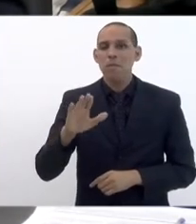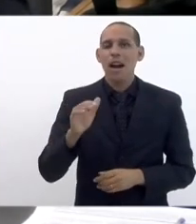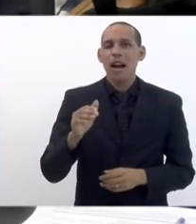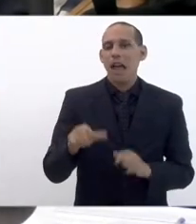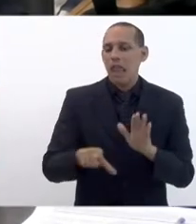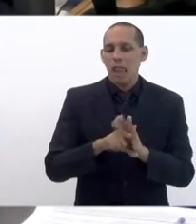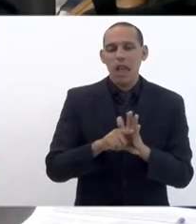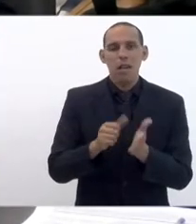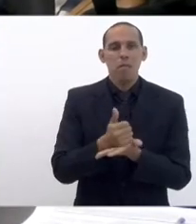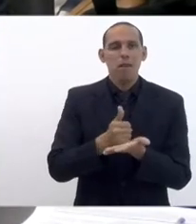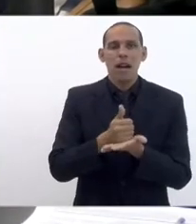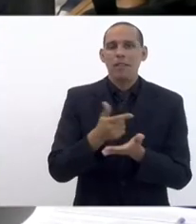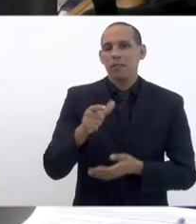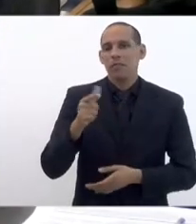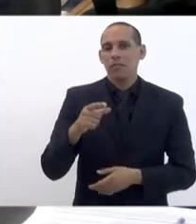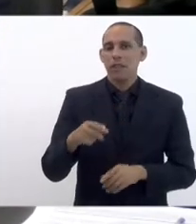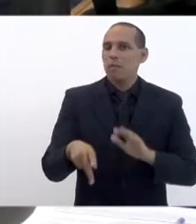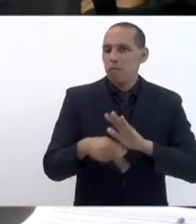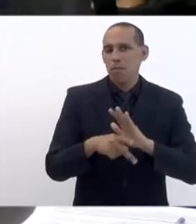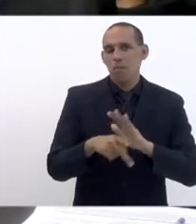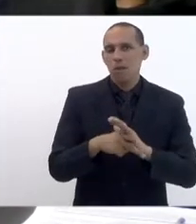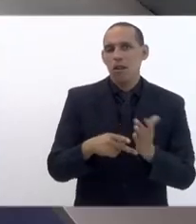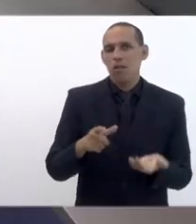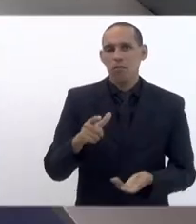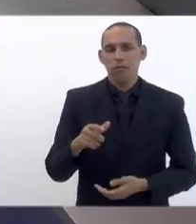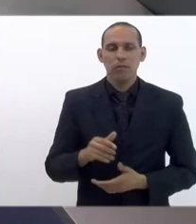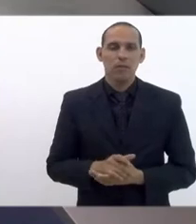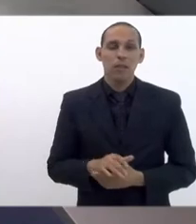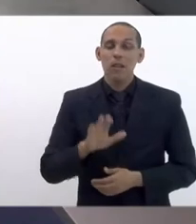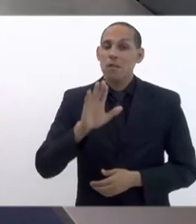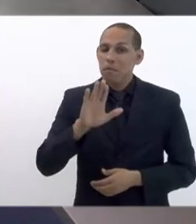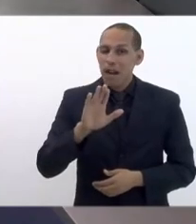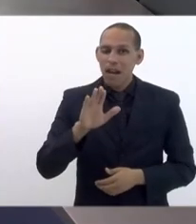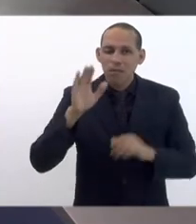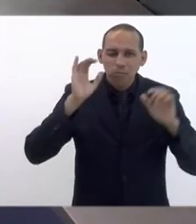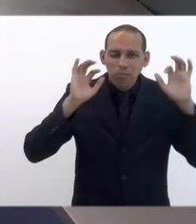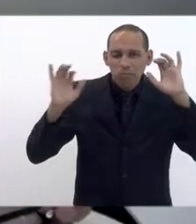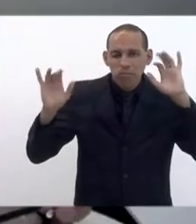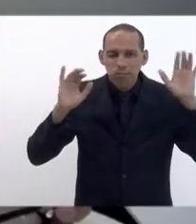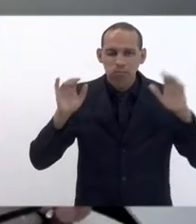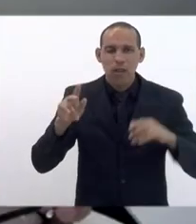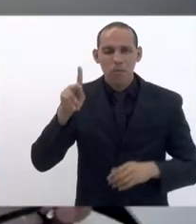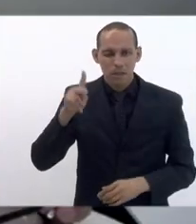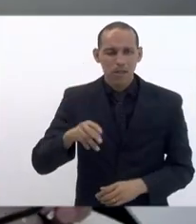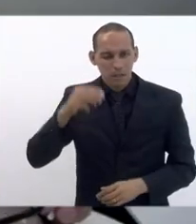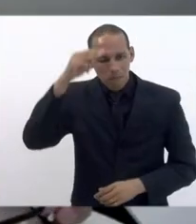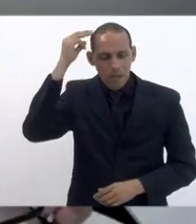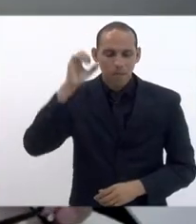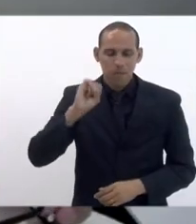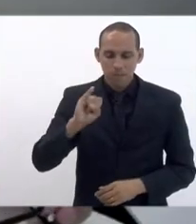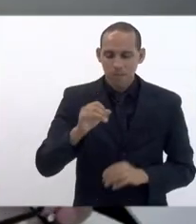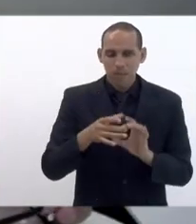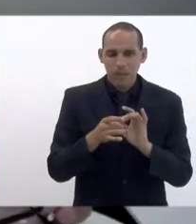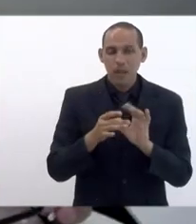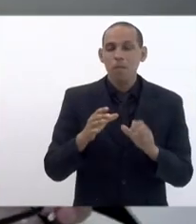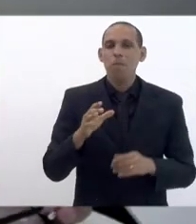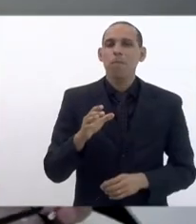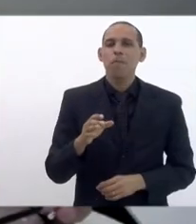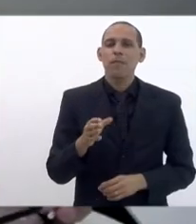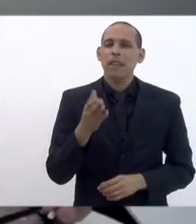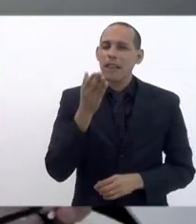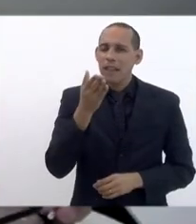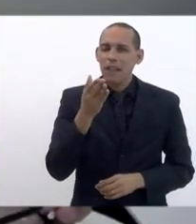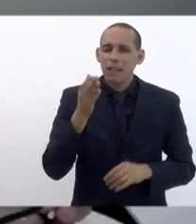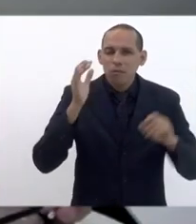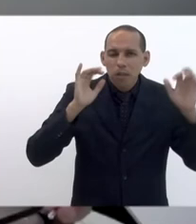legal original na lei do FECP. Mas para essa ponderação, presidente Márcio Pacheco, se me permitir, para essa ponderação